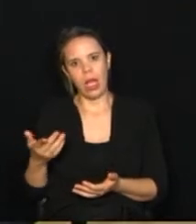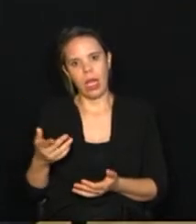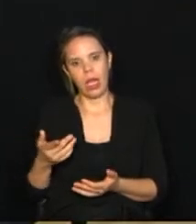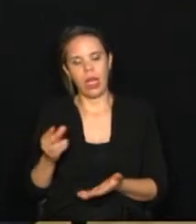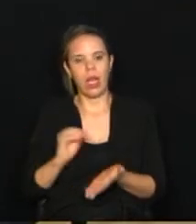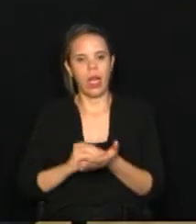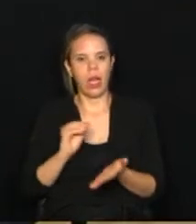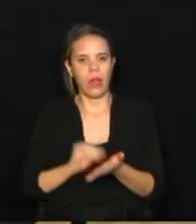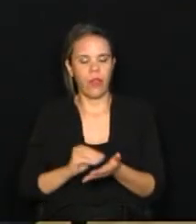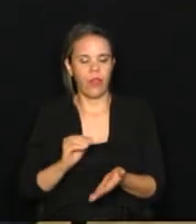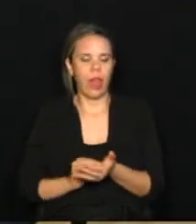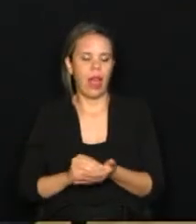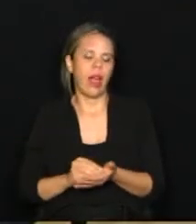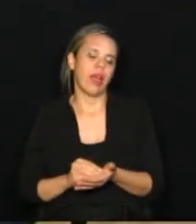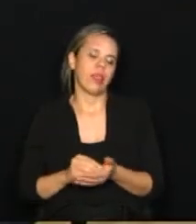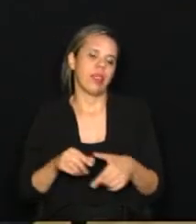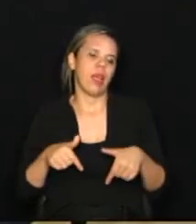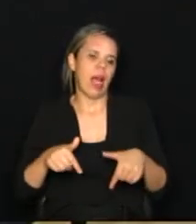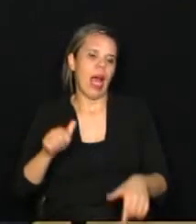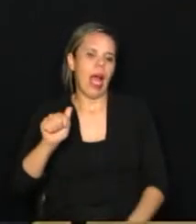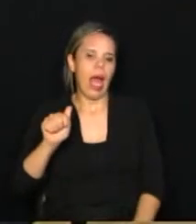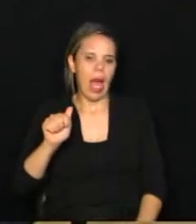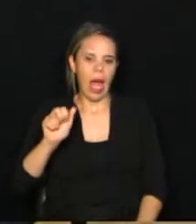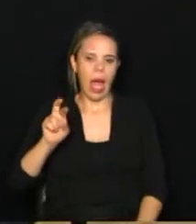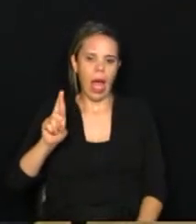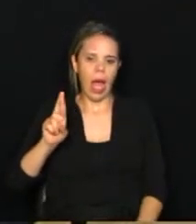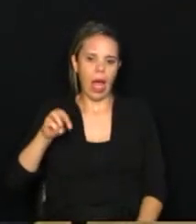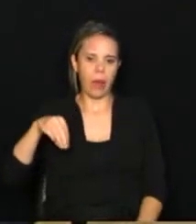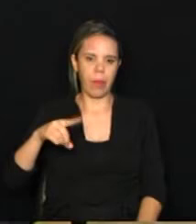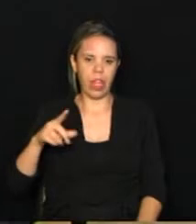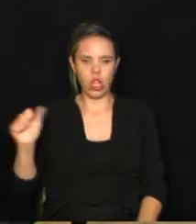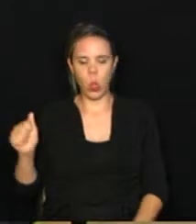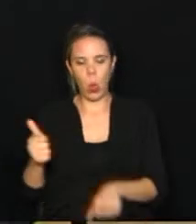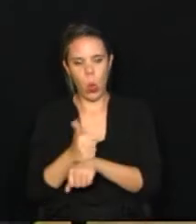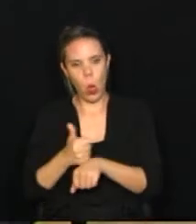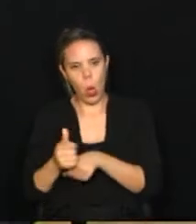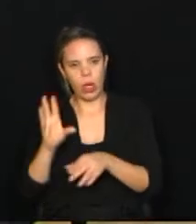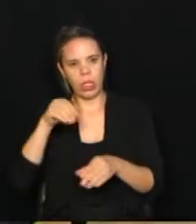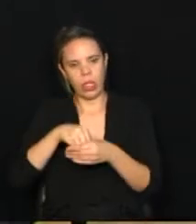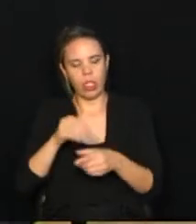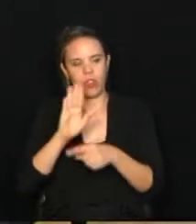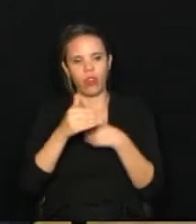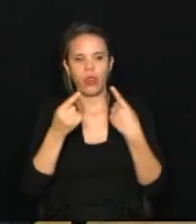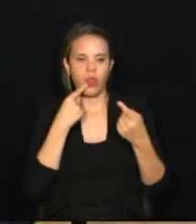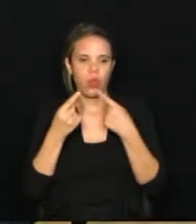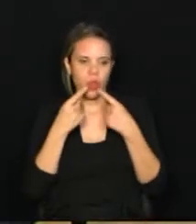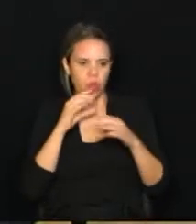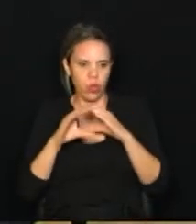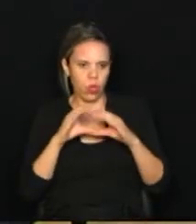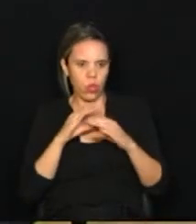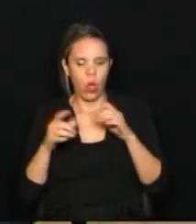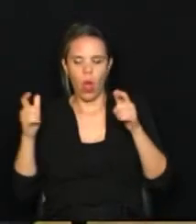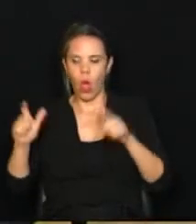deficiência de armador, eu quero que você atue também nesta função. Existe esse diálogo, essa conversa